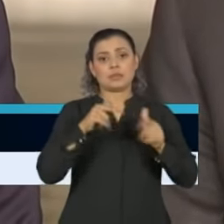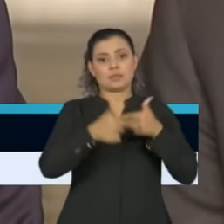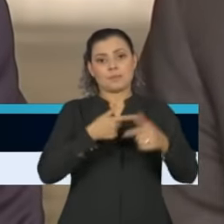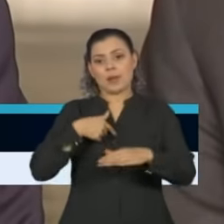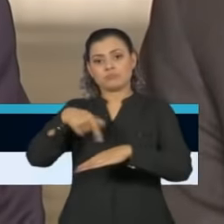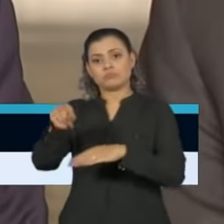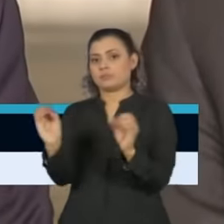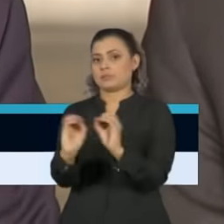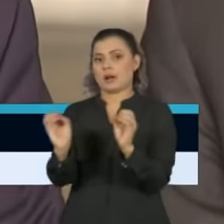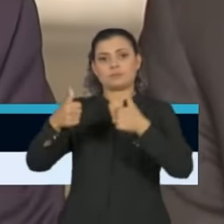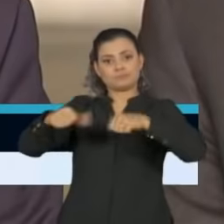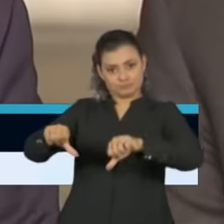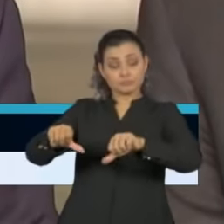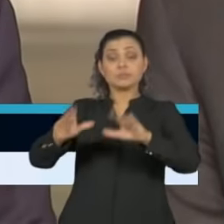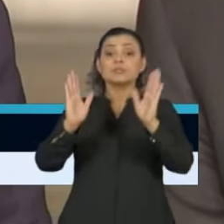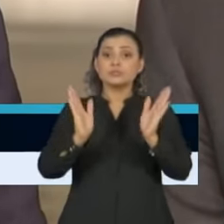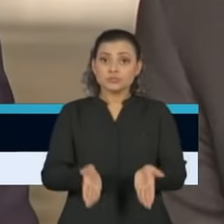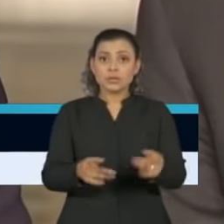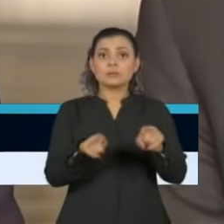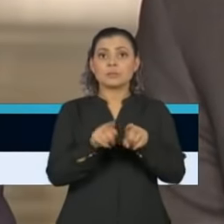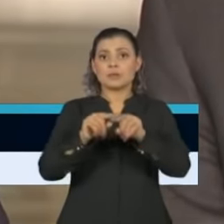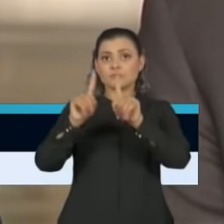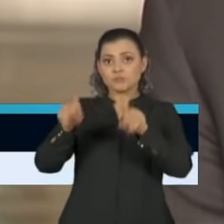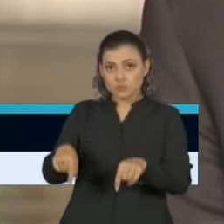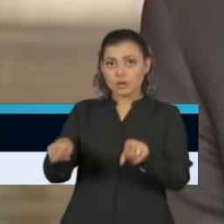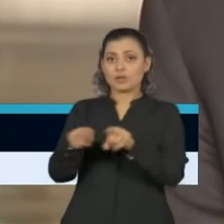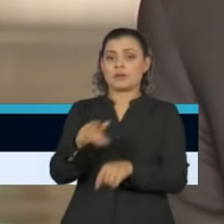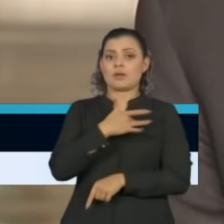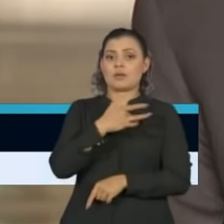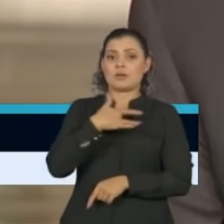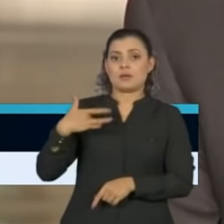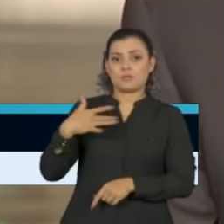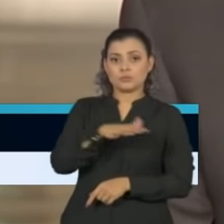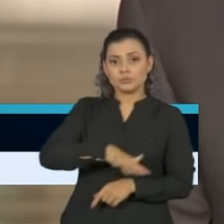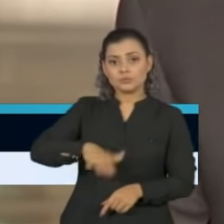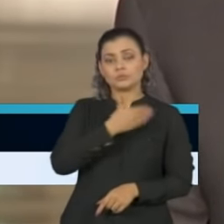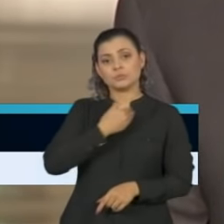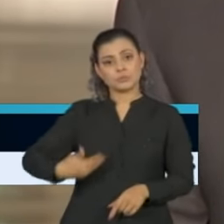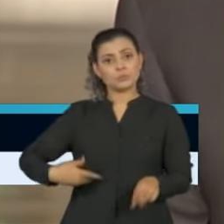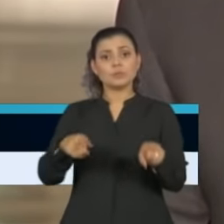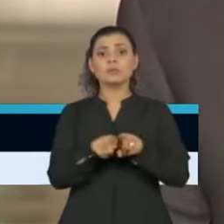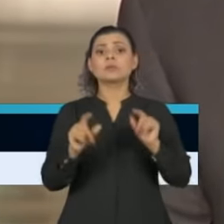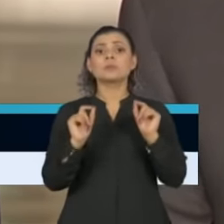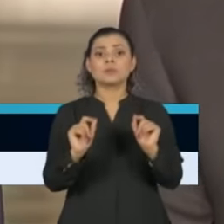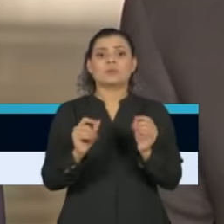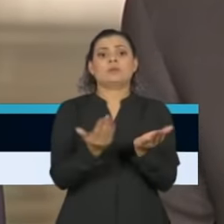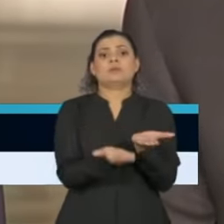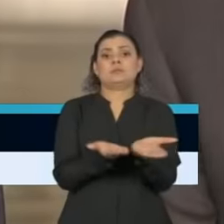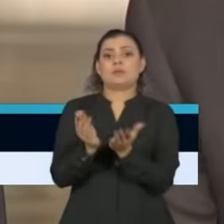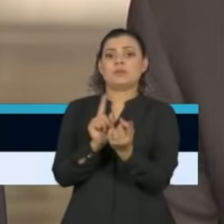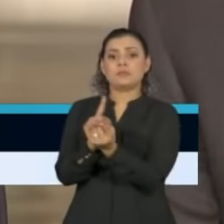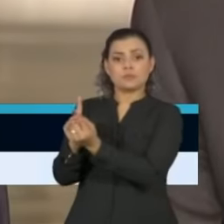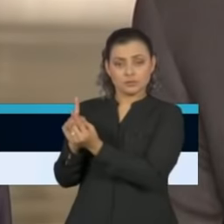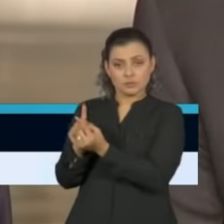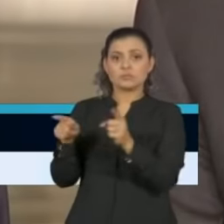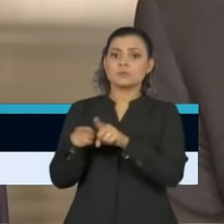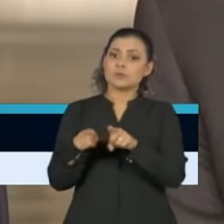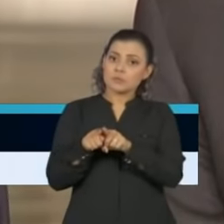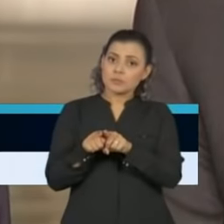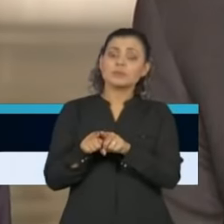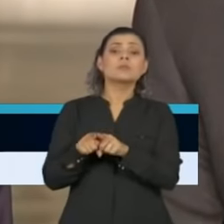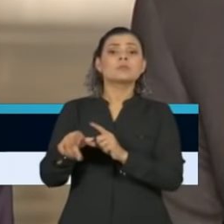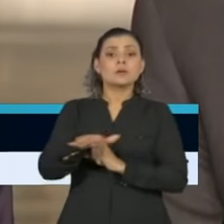amanhã, exceto os funcionários da área da saúde pública e de serviços essenciais